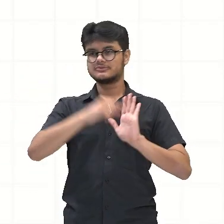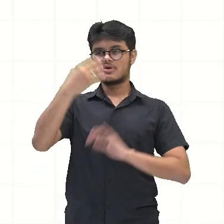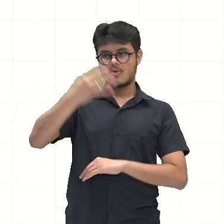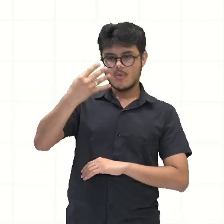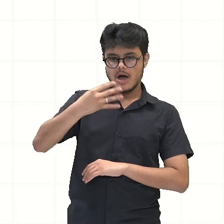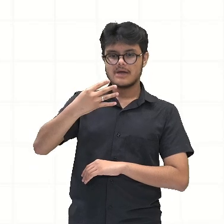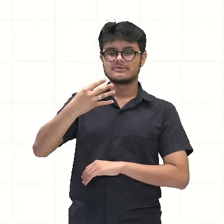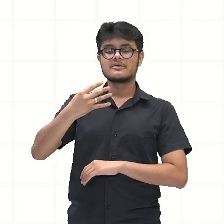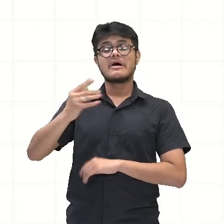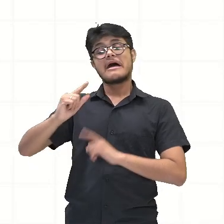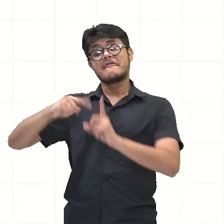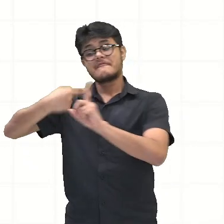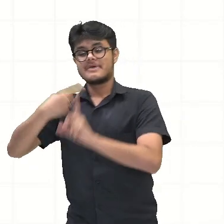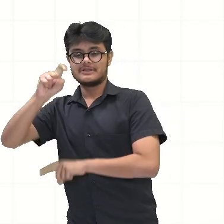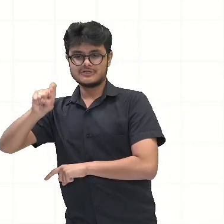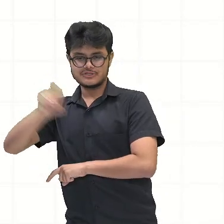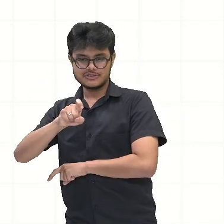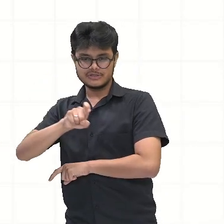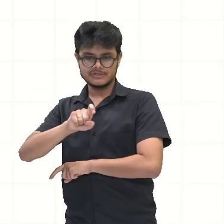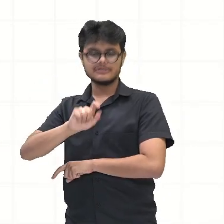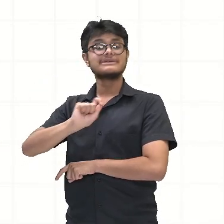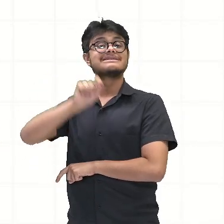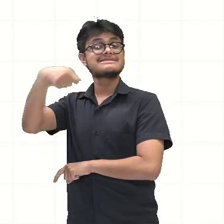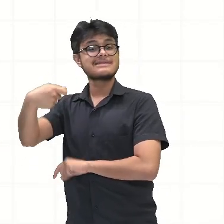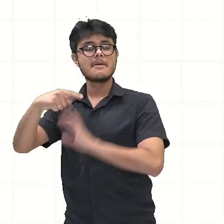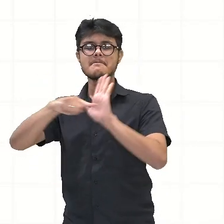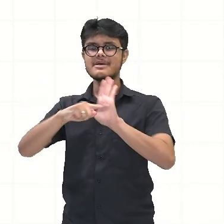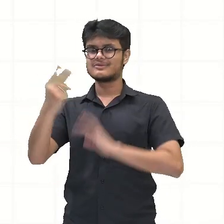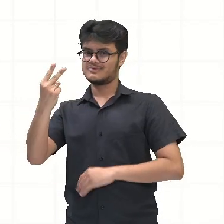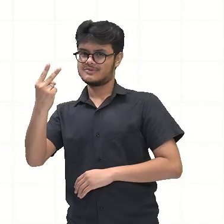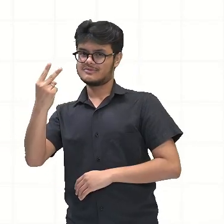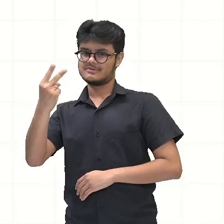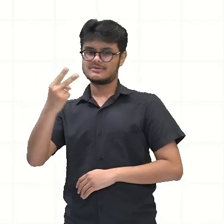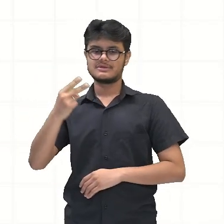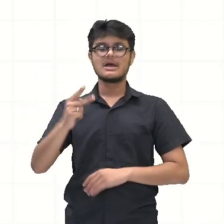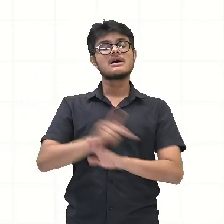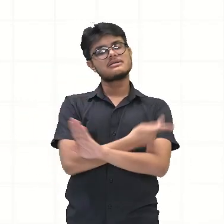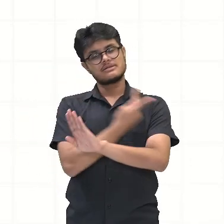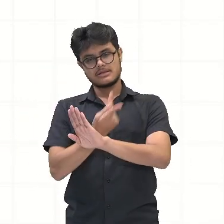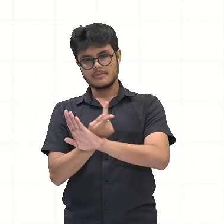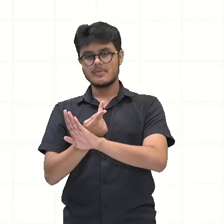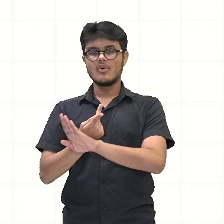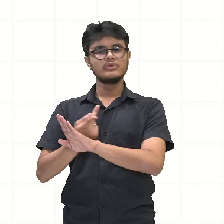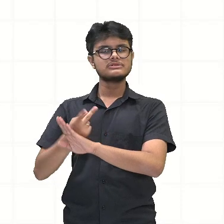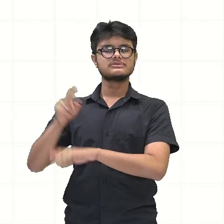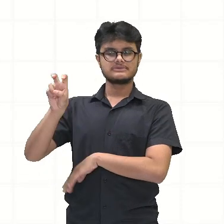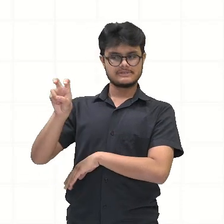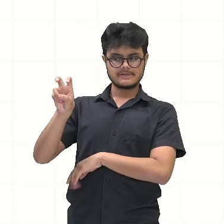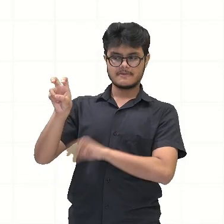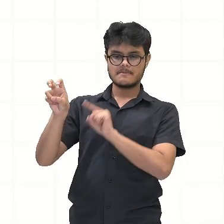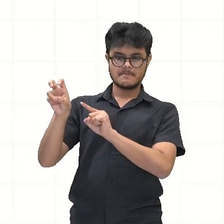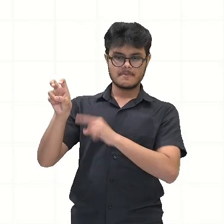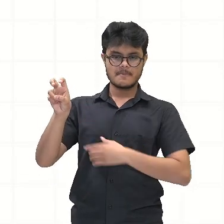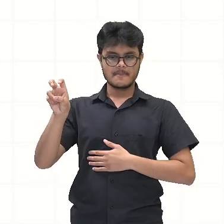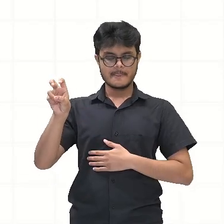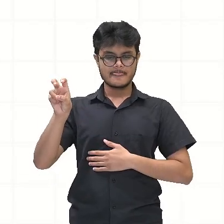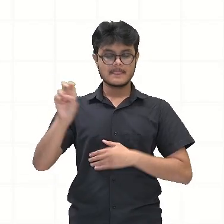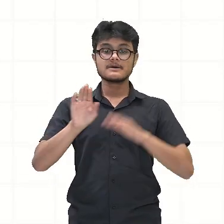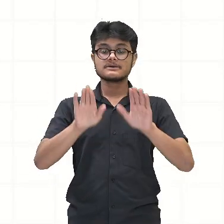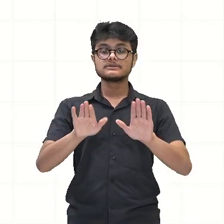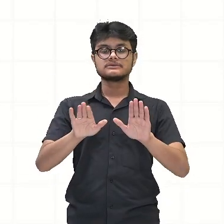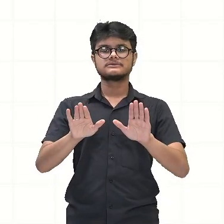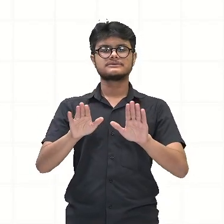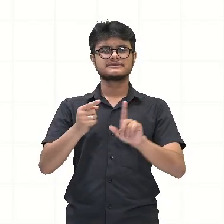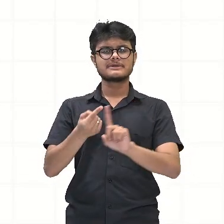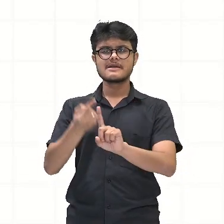que vale o x? Menos 2. E, por último, o 5. Aí, ó, eu tenho que lembrar lá